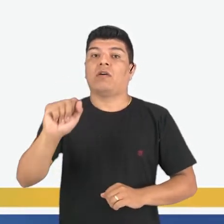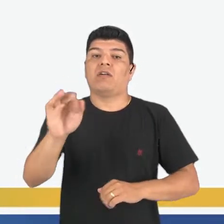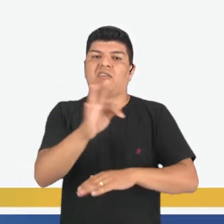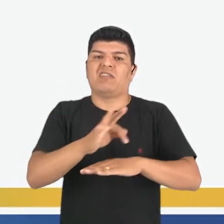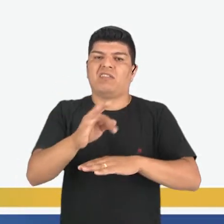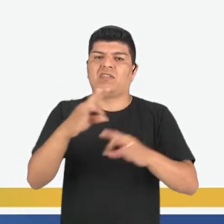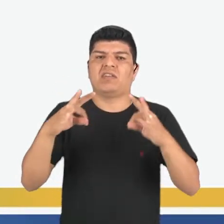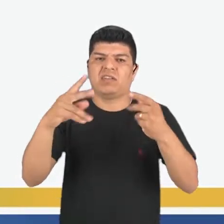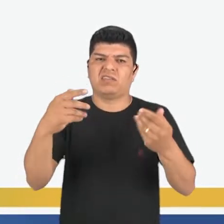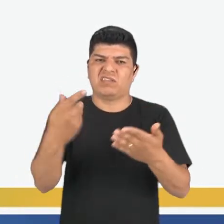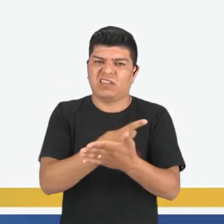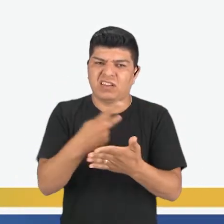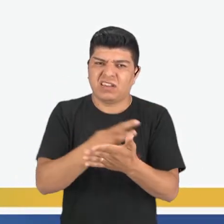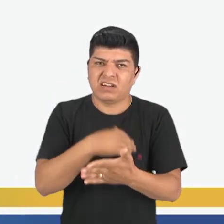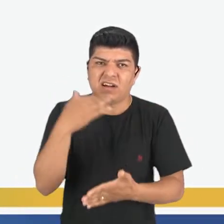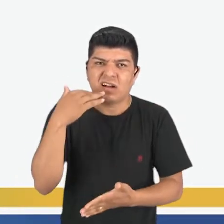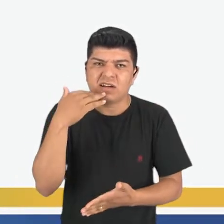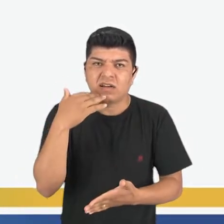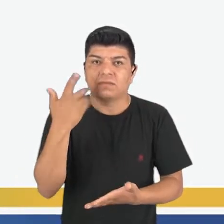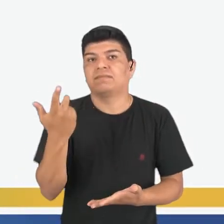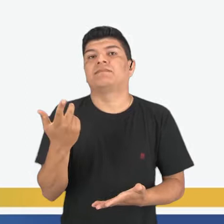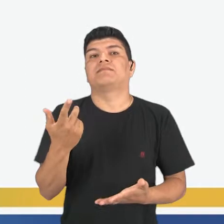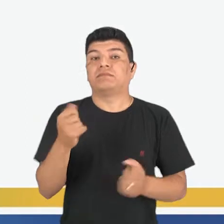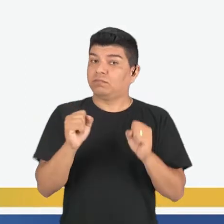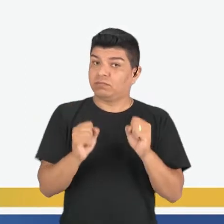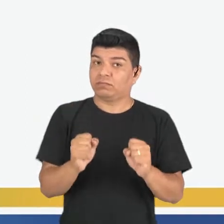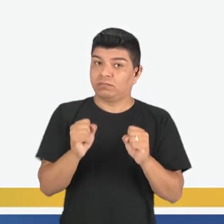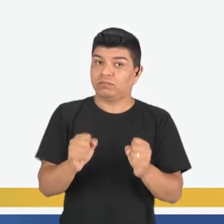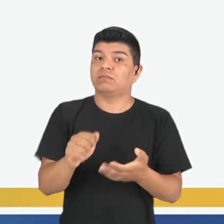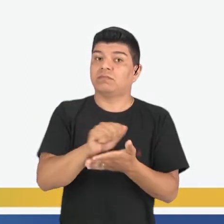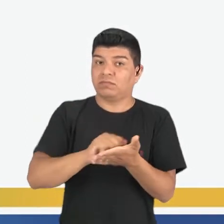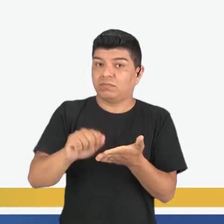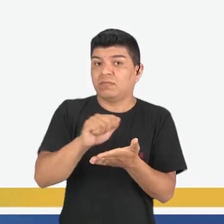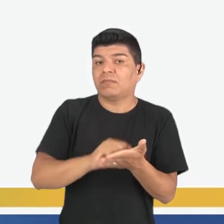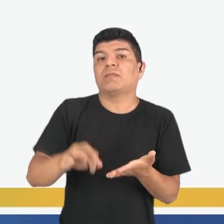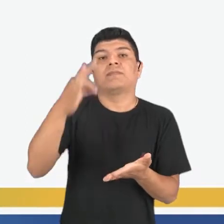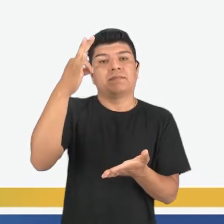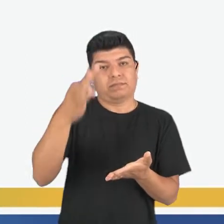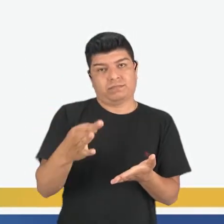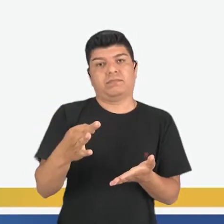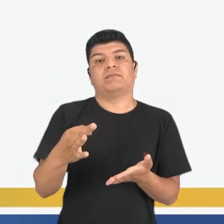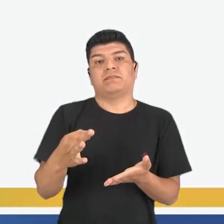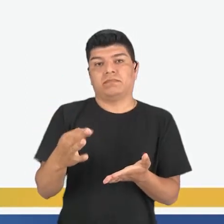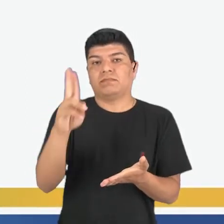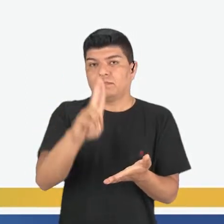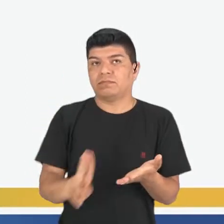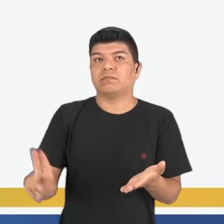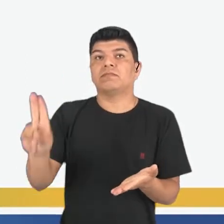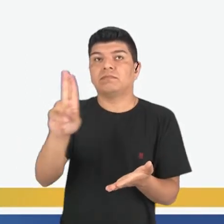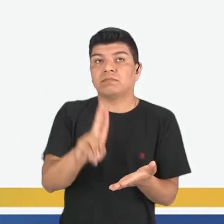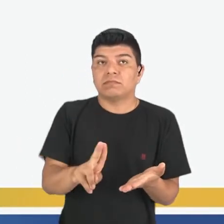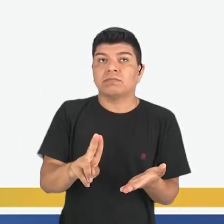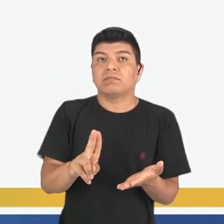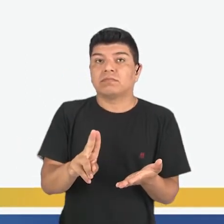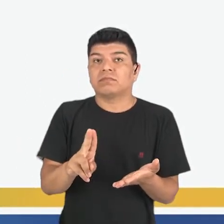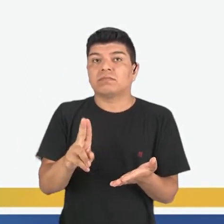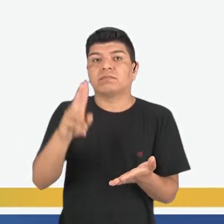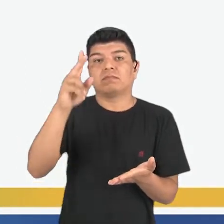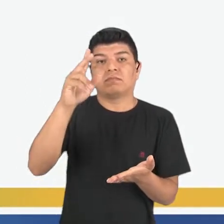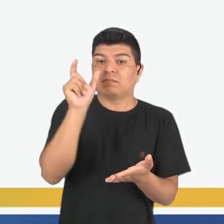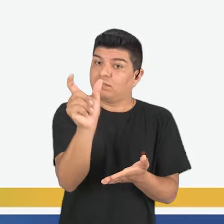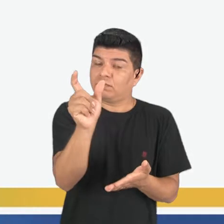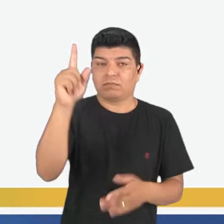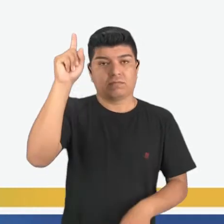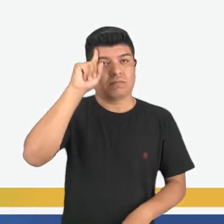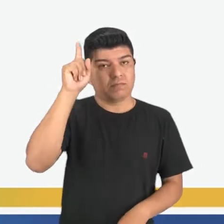errado. Não, você pode sim escrever tudo corretamente, usar palavras do seu dia a dia,